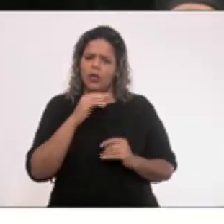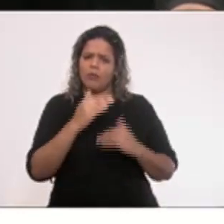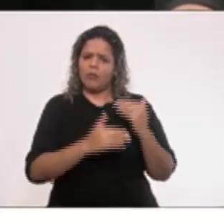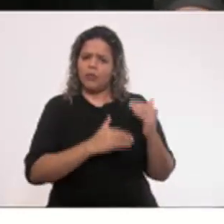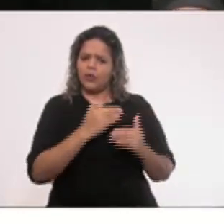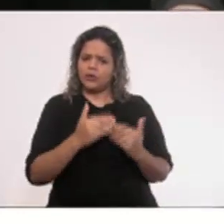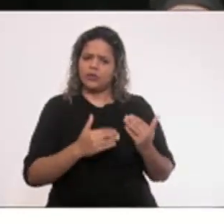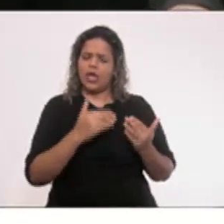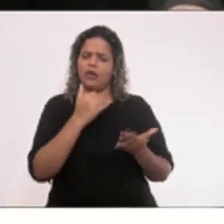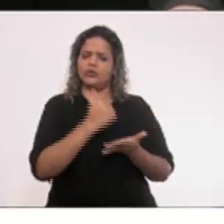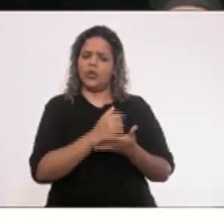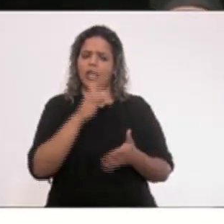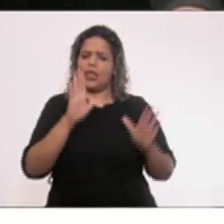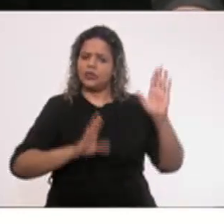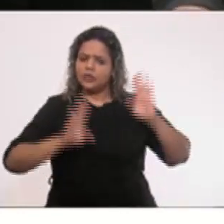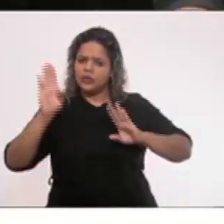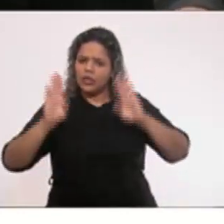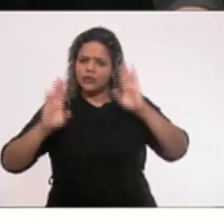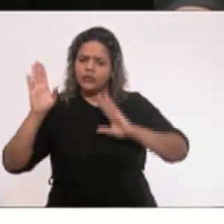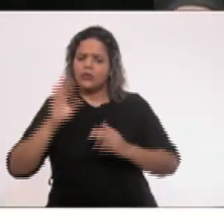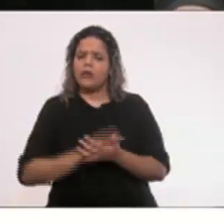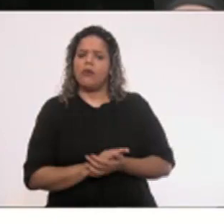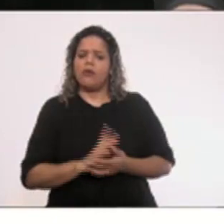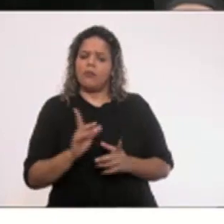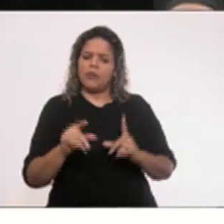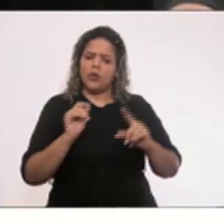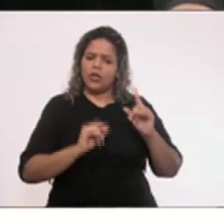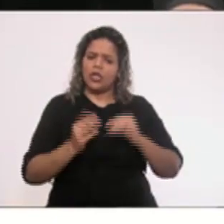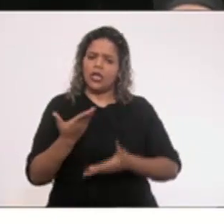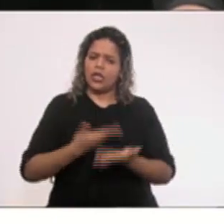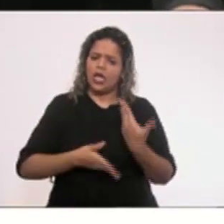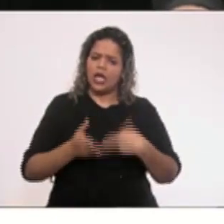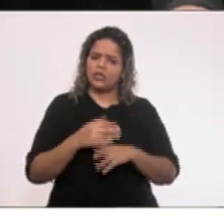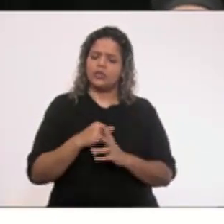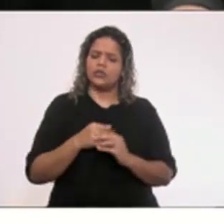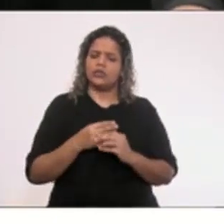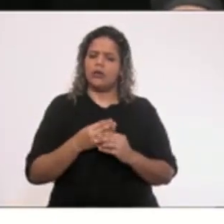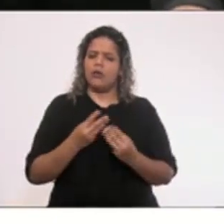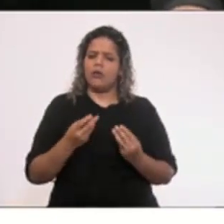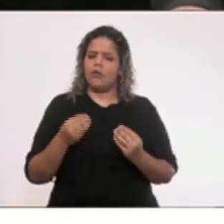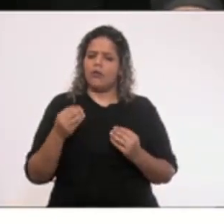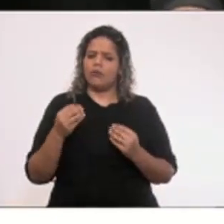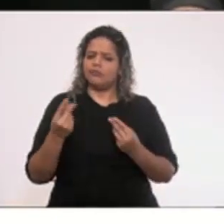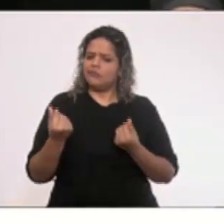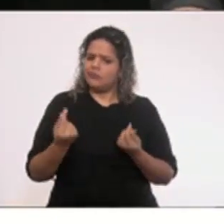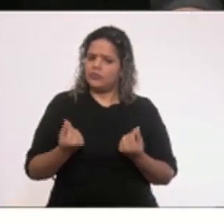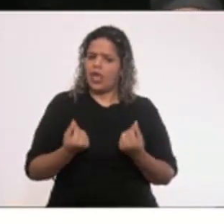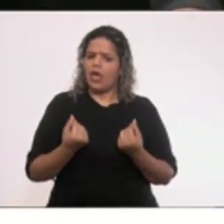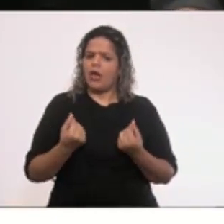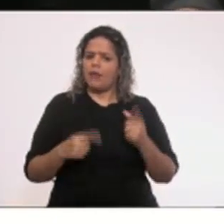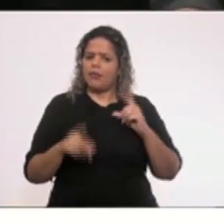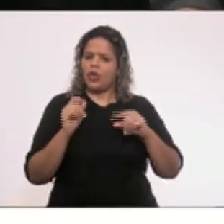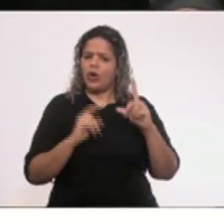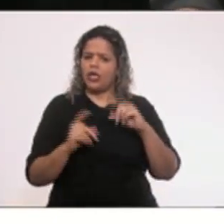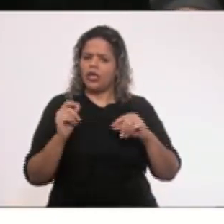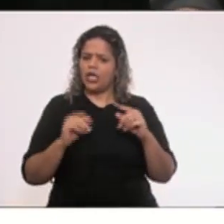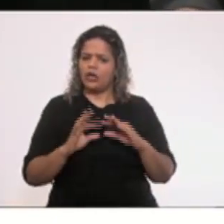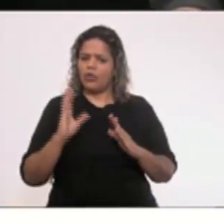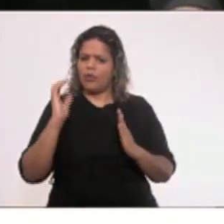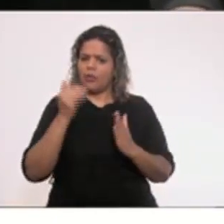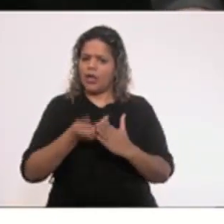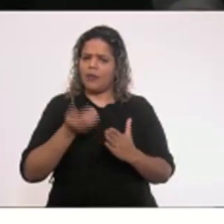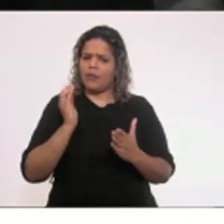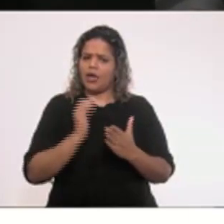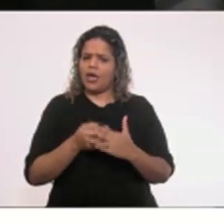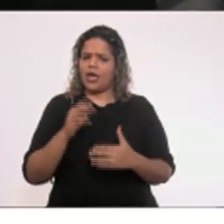processos licitatórios, prioridade em negociação fazendária, até prioridade para pagamento